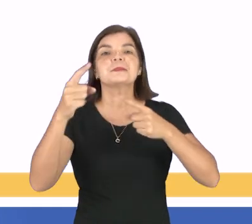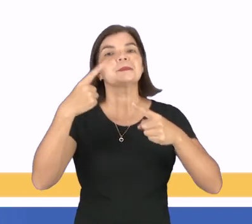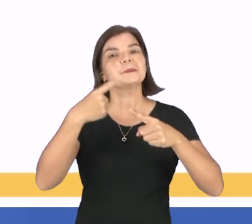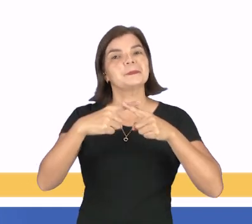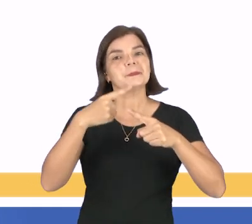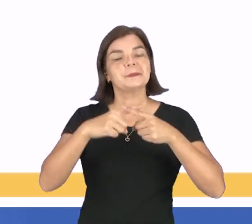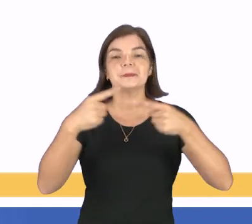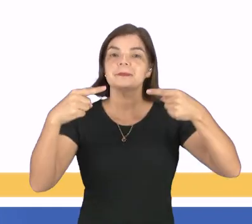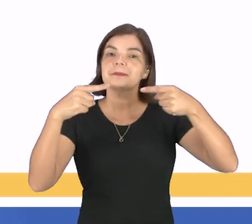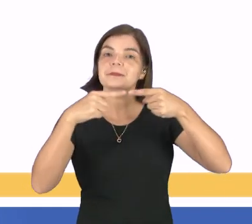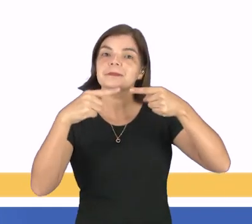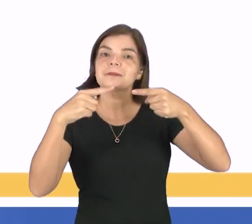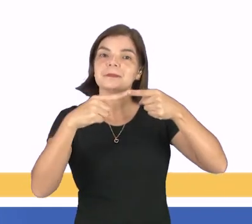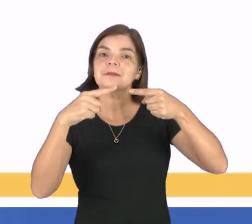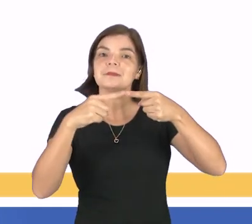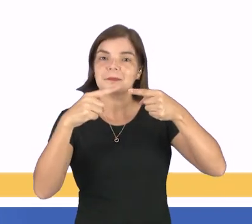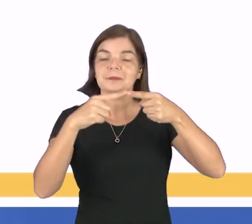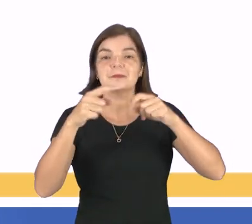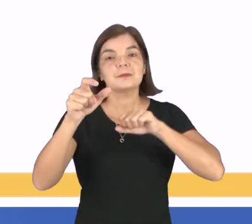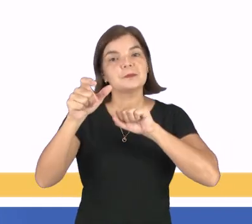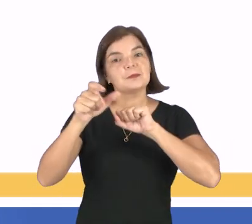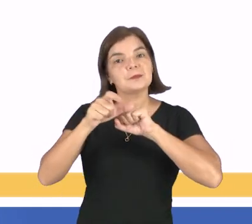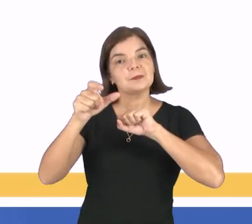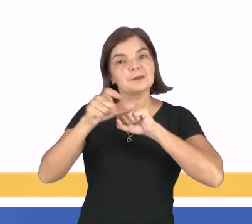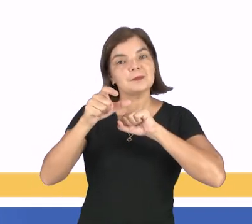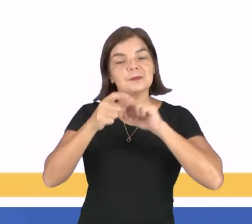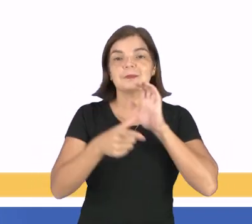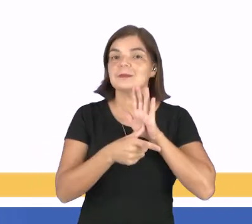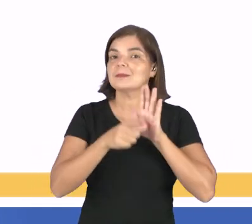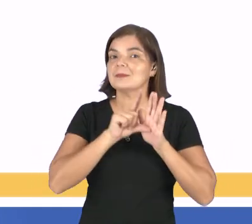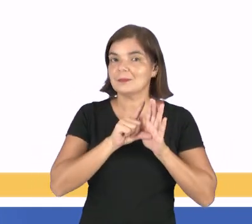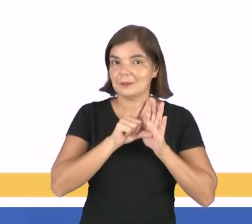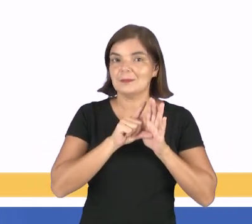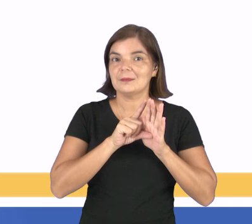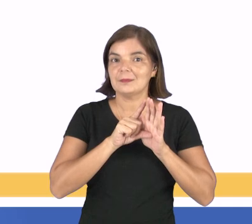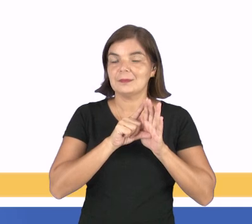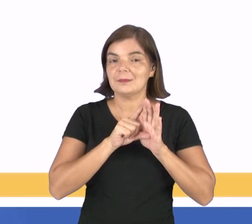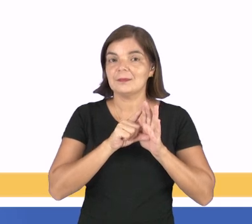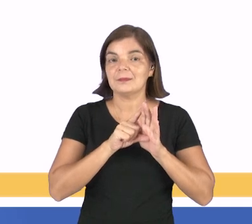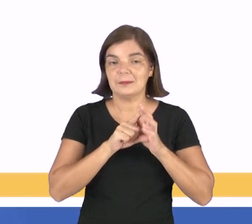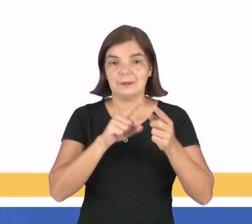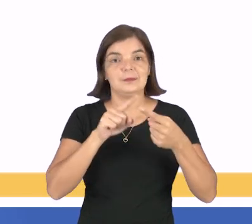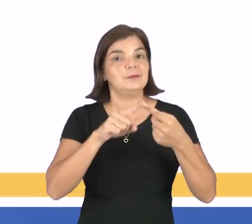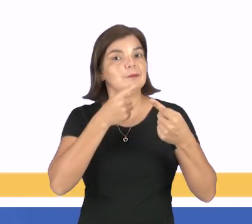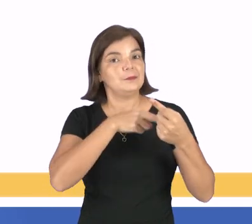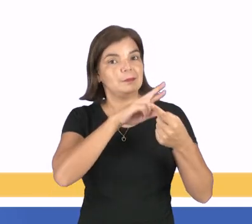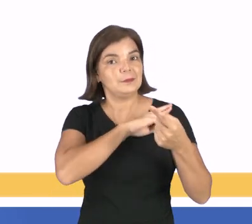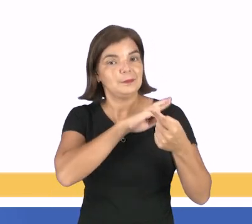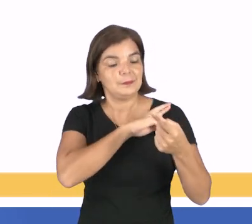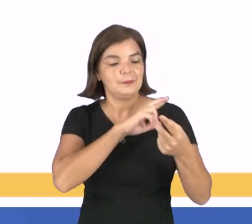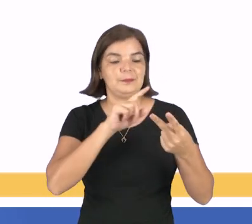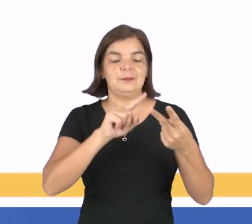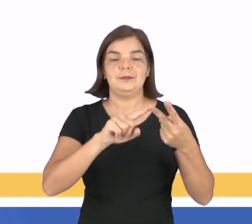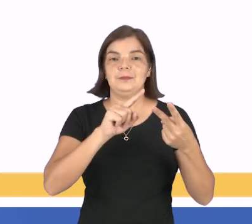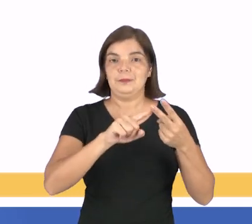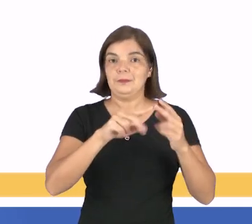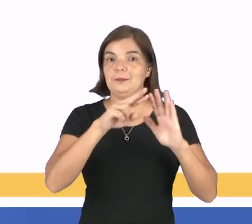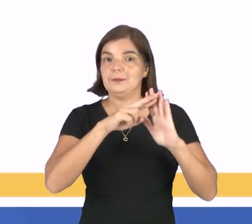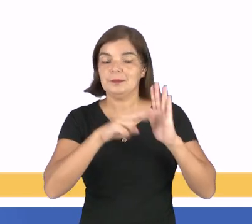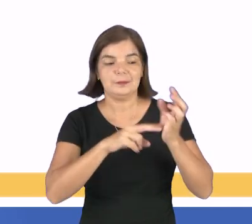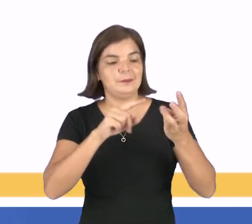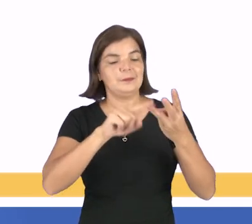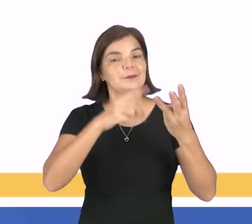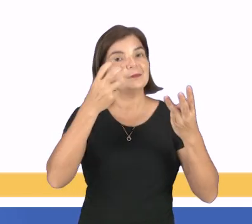está concordando com esses substantivos anteriores. Responsabilidade, critério